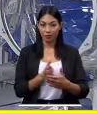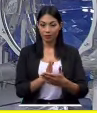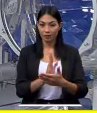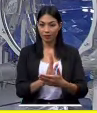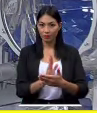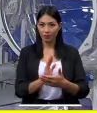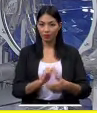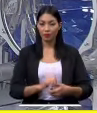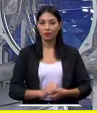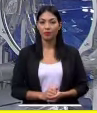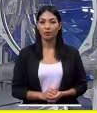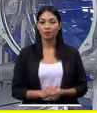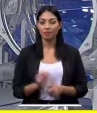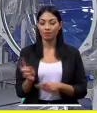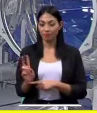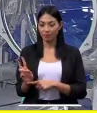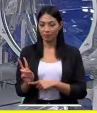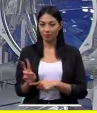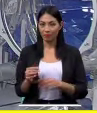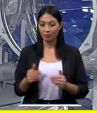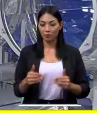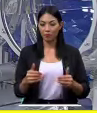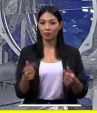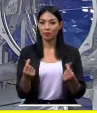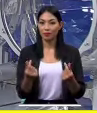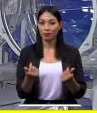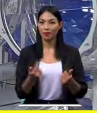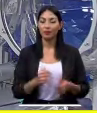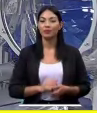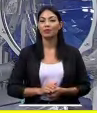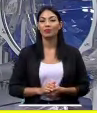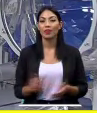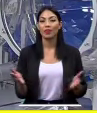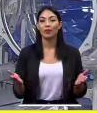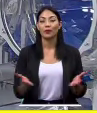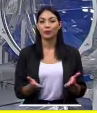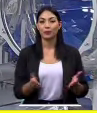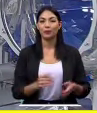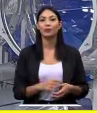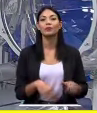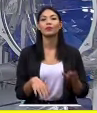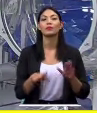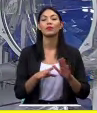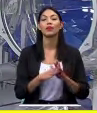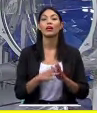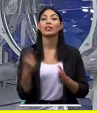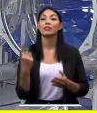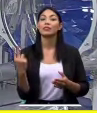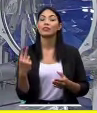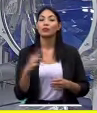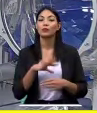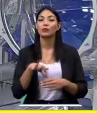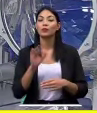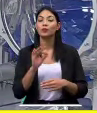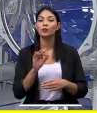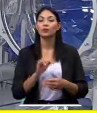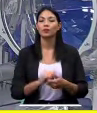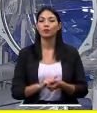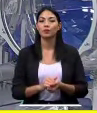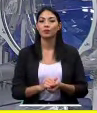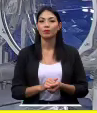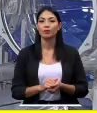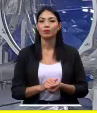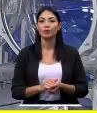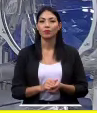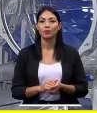realizada, validada por nossos auditores do Ministério da Economia. Agora passaremos à segunda etapa. Você tem mais uma chance de